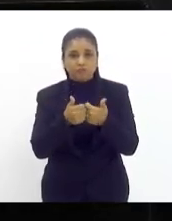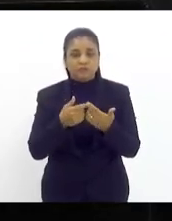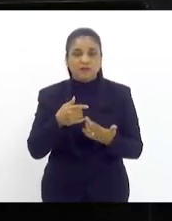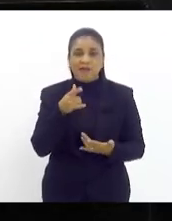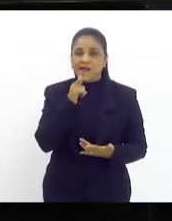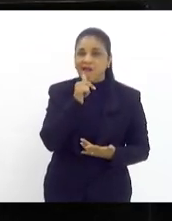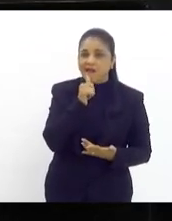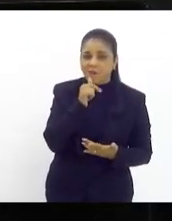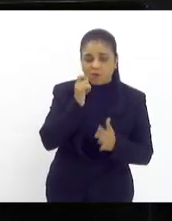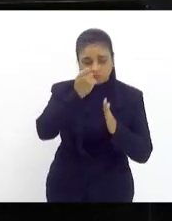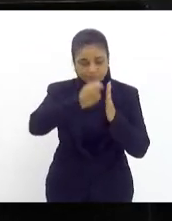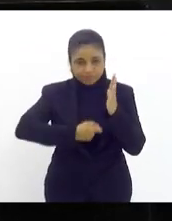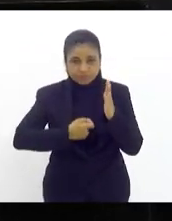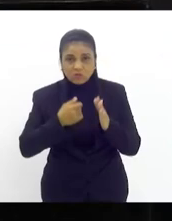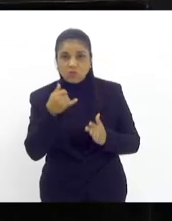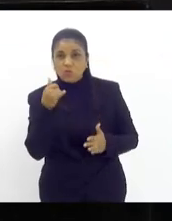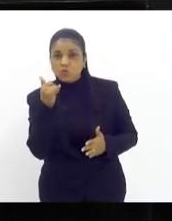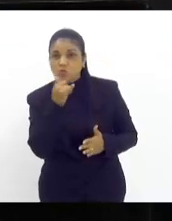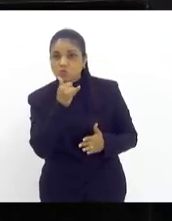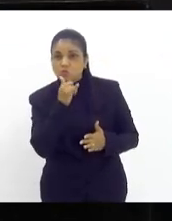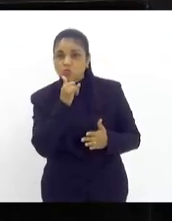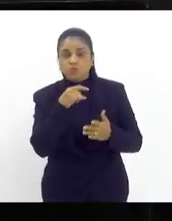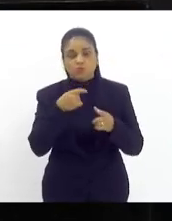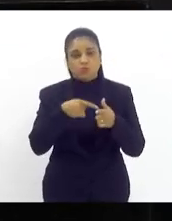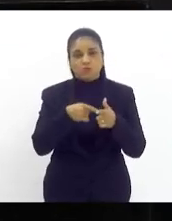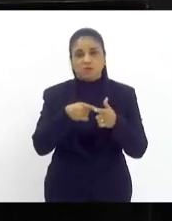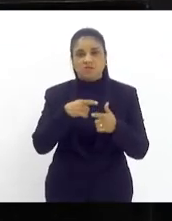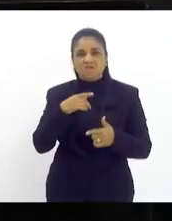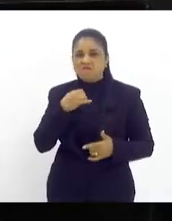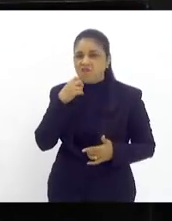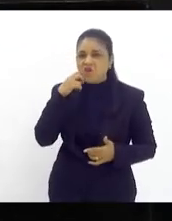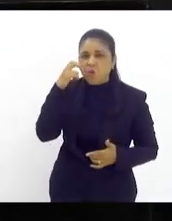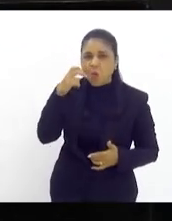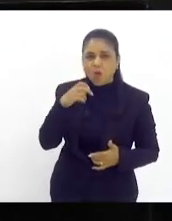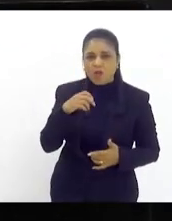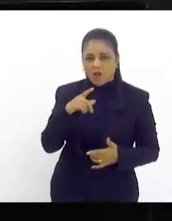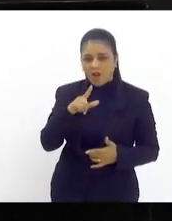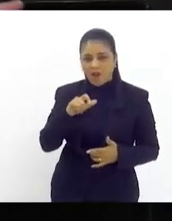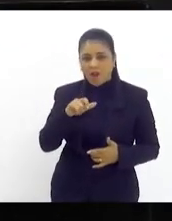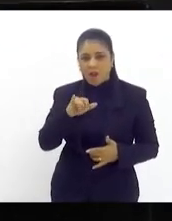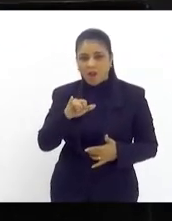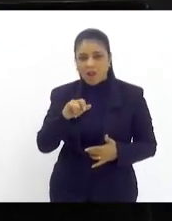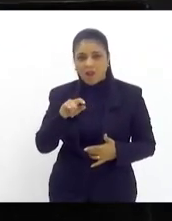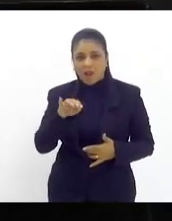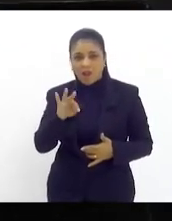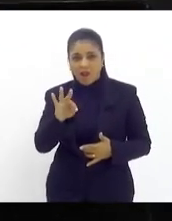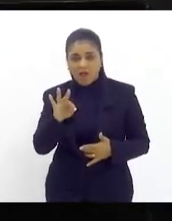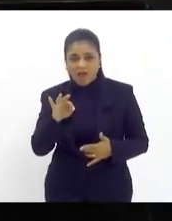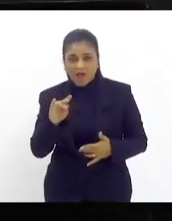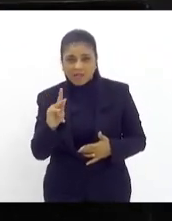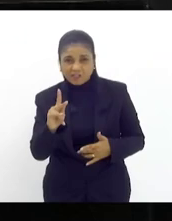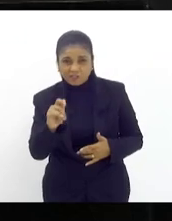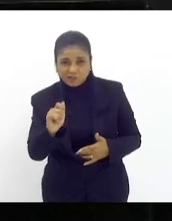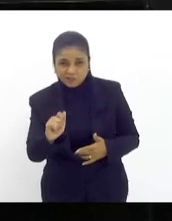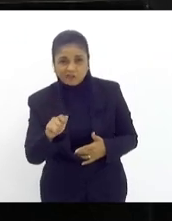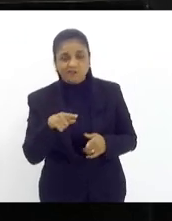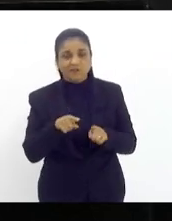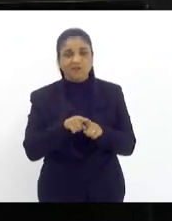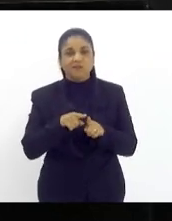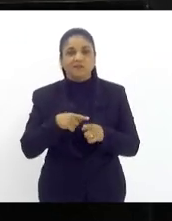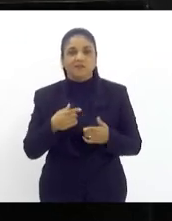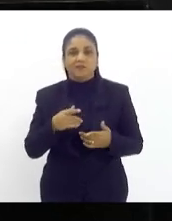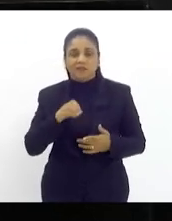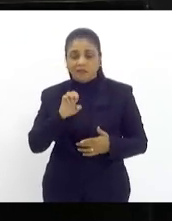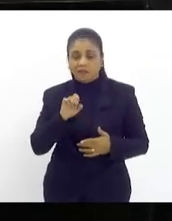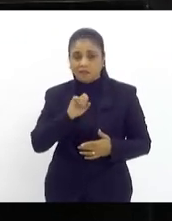água a tarifa da luz que é vergonha da enel e da Light e não conseguem ver o seu salário da conta das necessidades dos seus